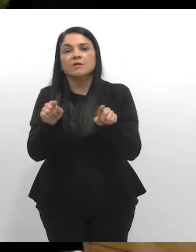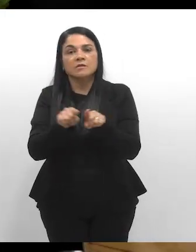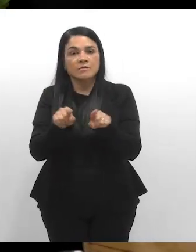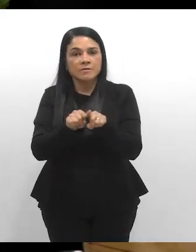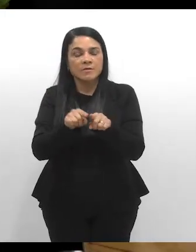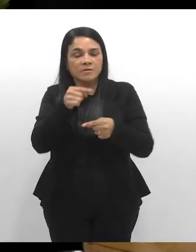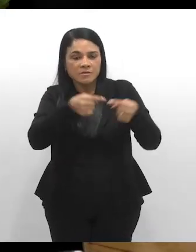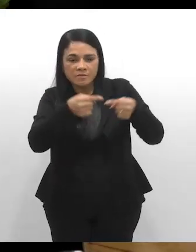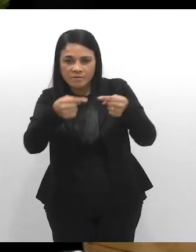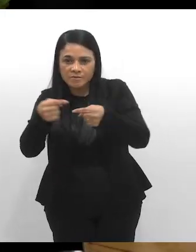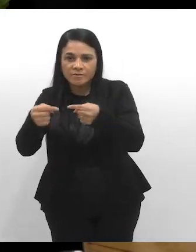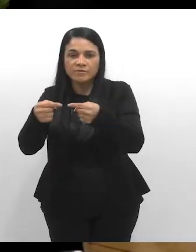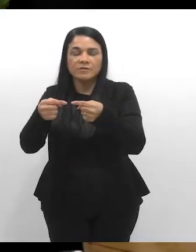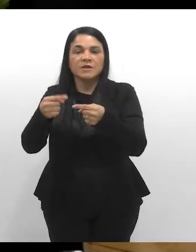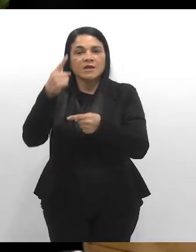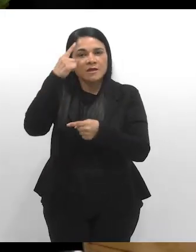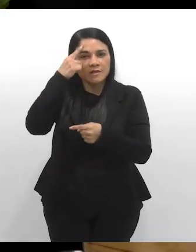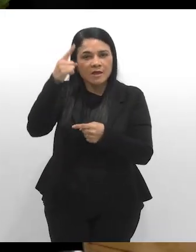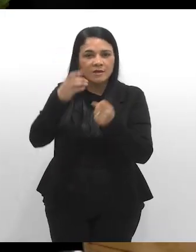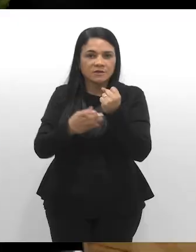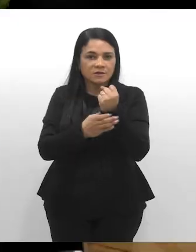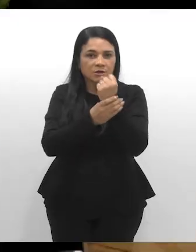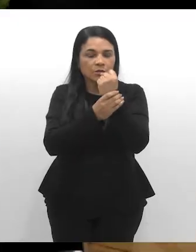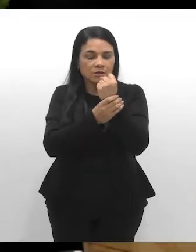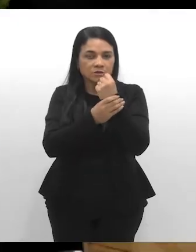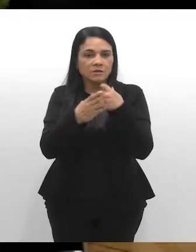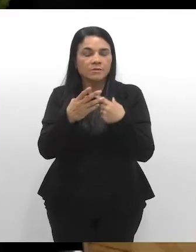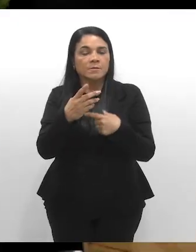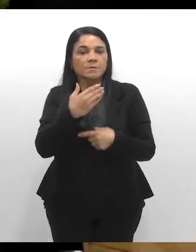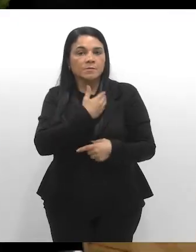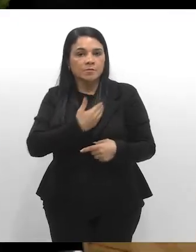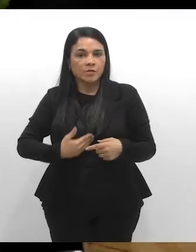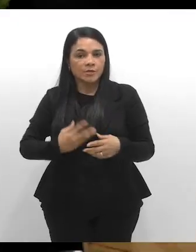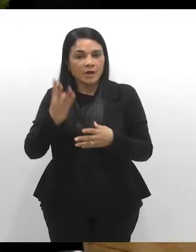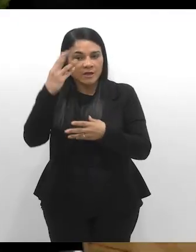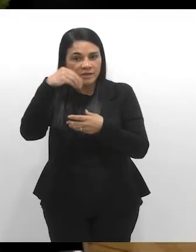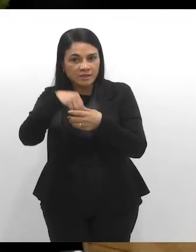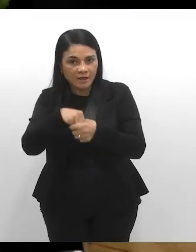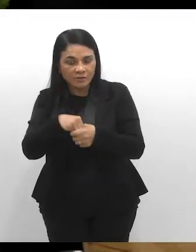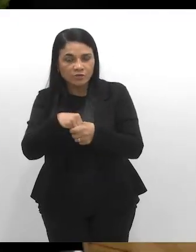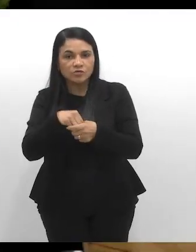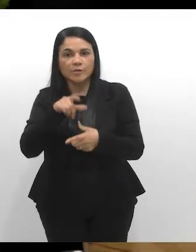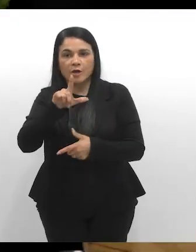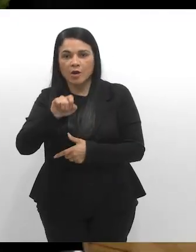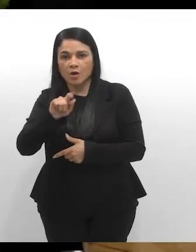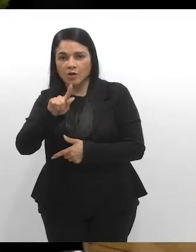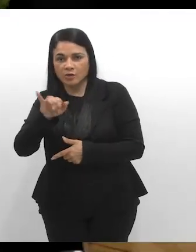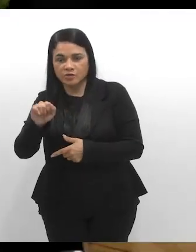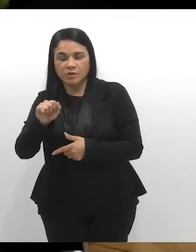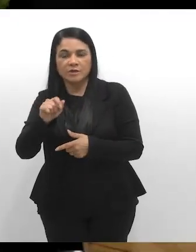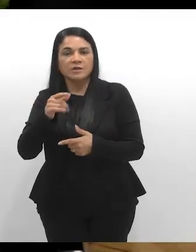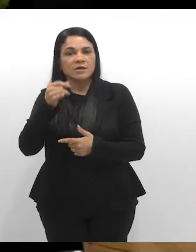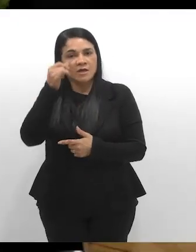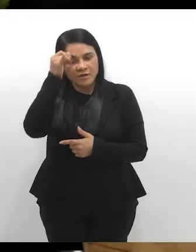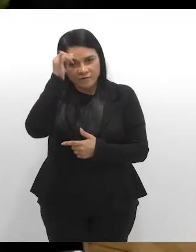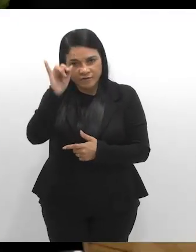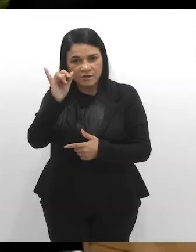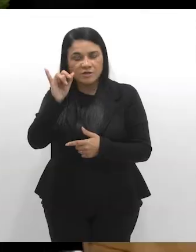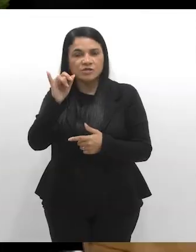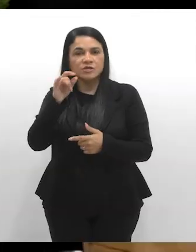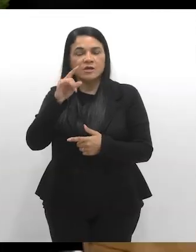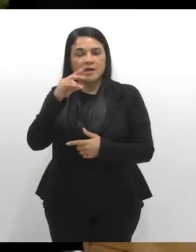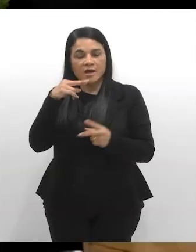ocorrência, e isso parte justamente da ideia de promover segurança pública dentro de uma lógica que não legitima o